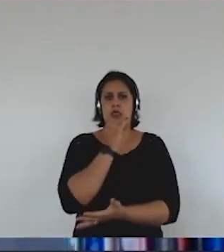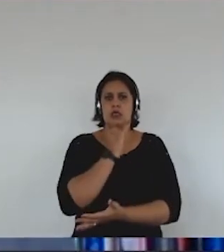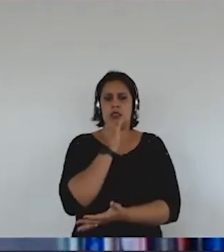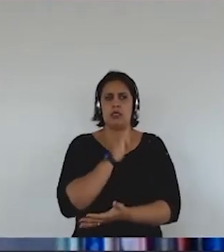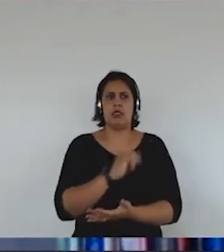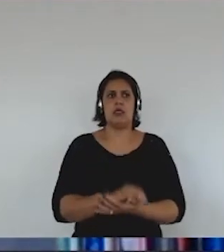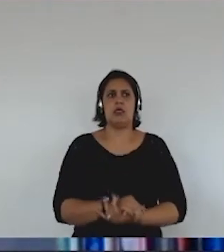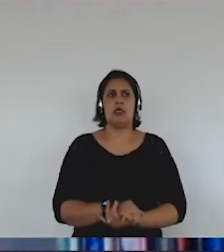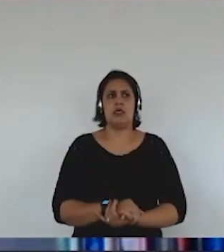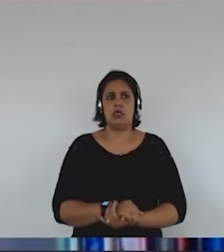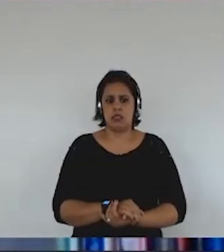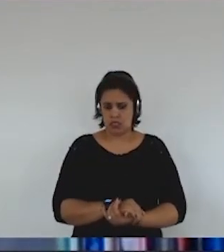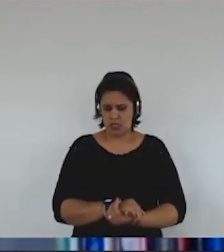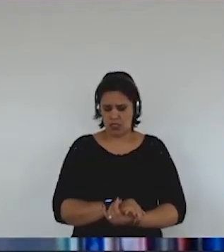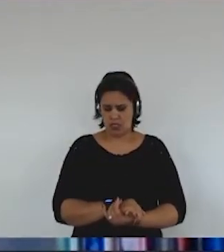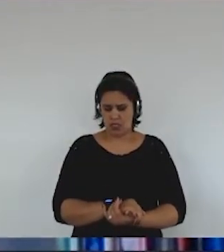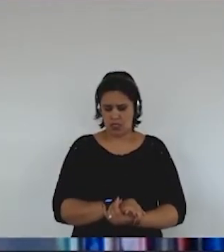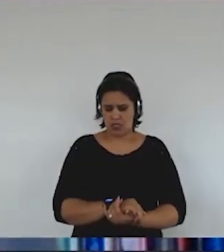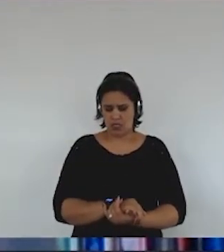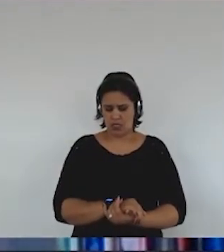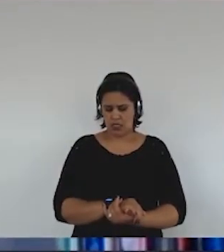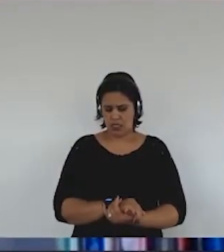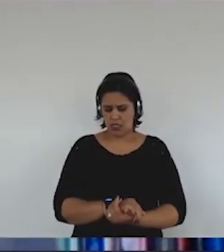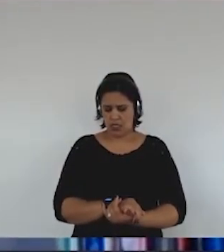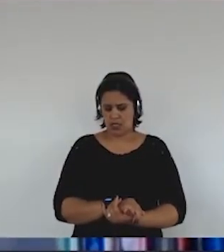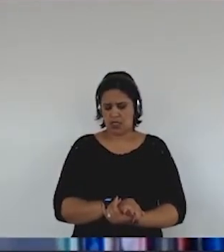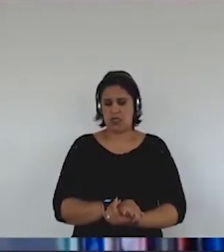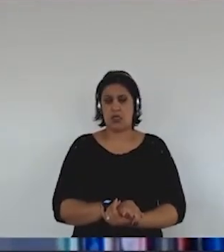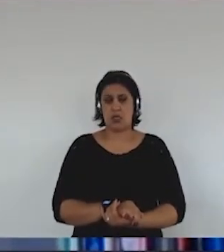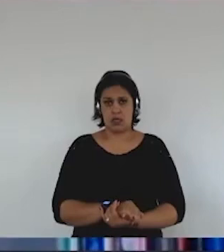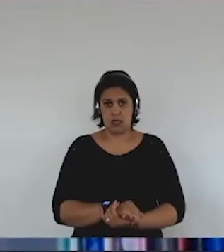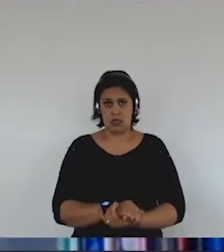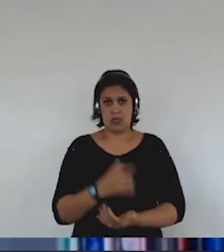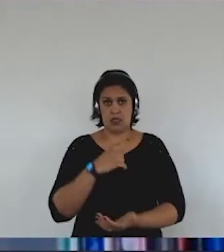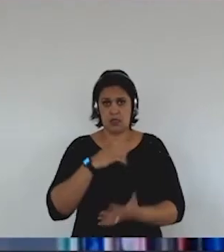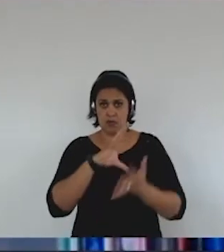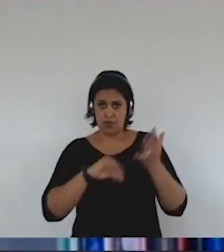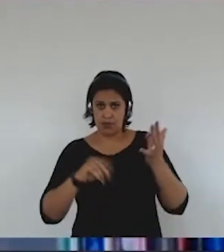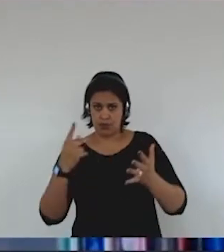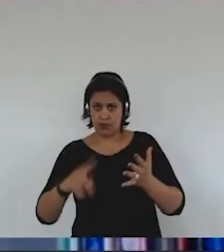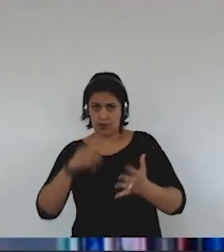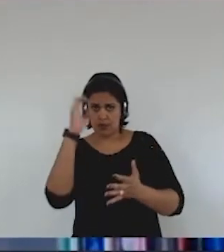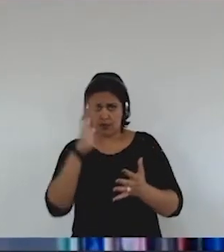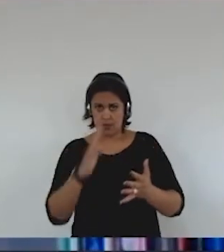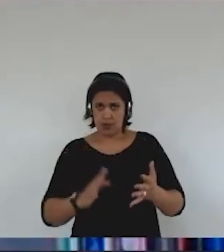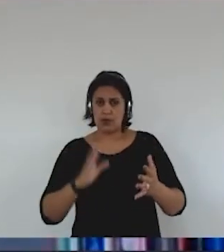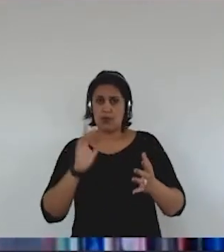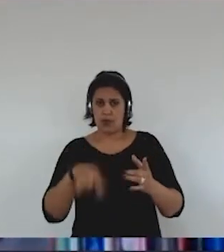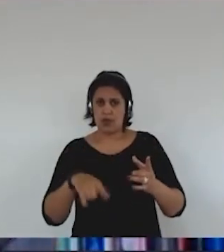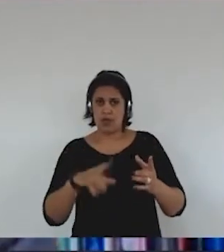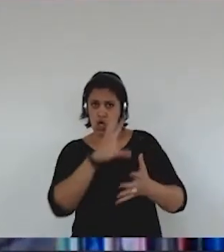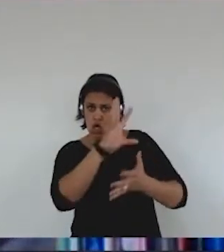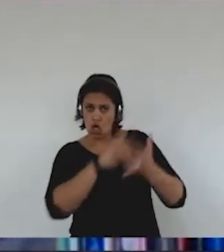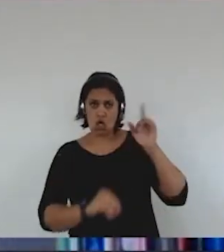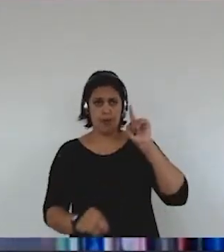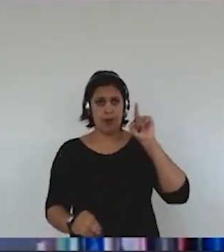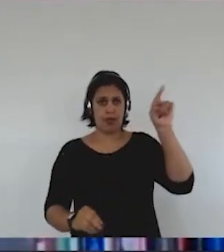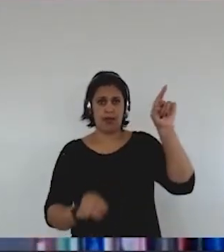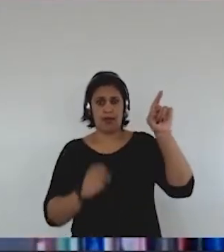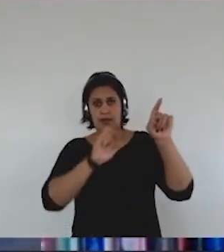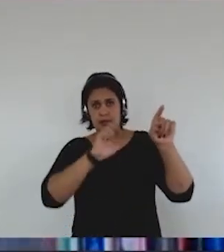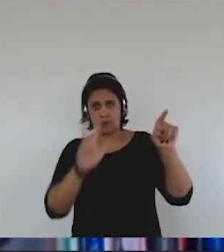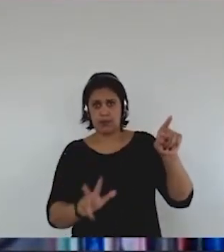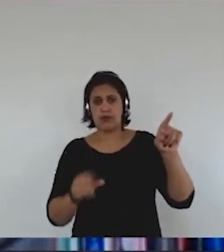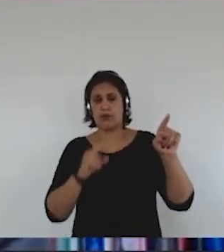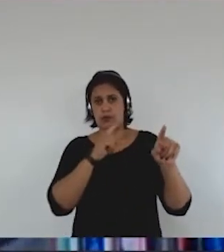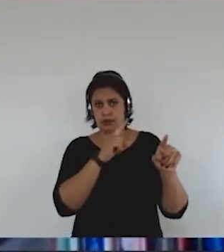ou o regime de proteção de dados, que o modelo brasileiro foi inspirado no modelo português, que eu tive a honra de participar